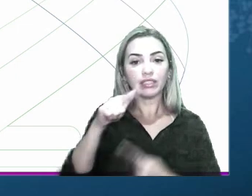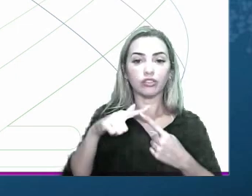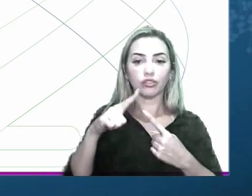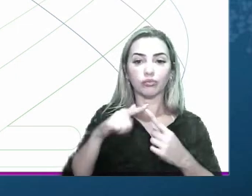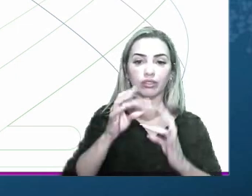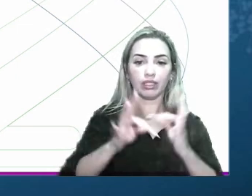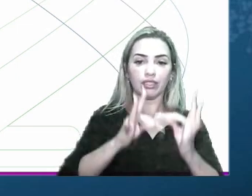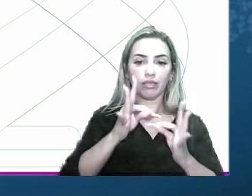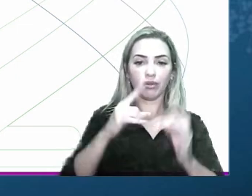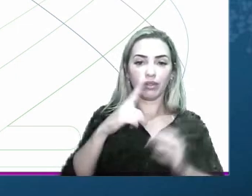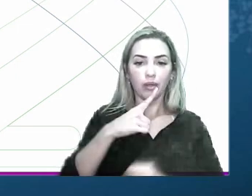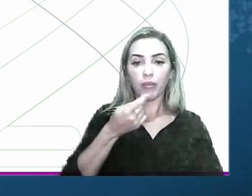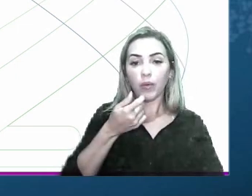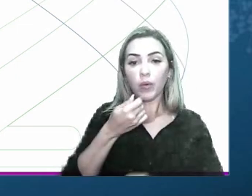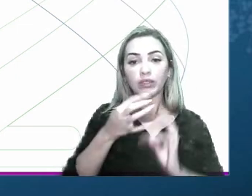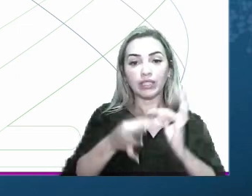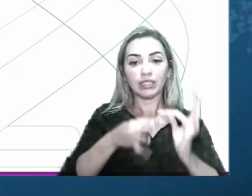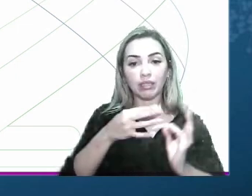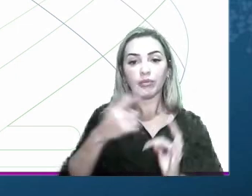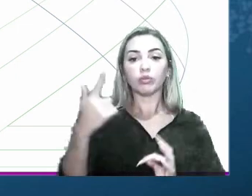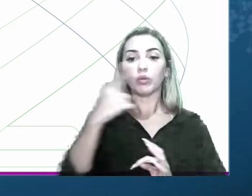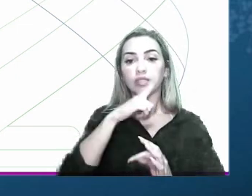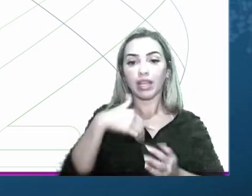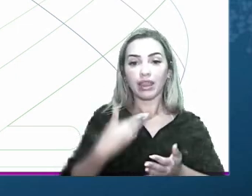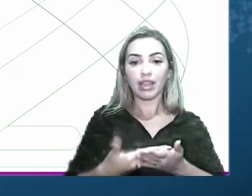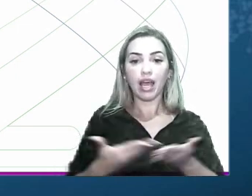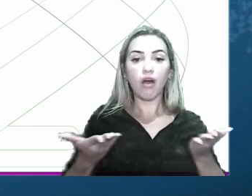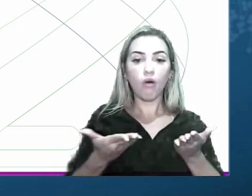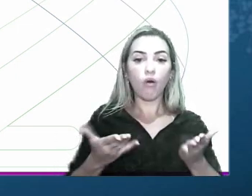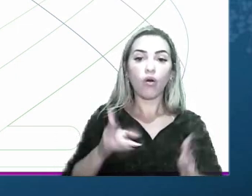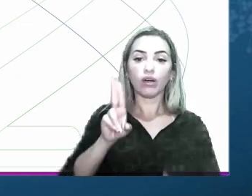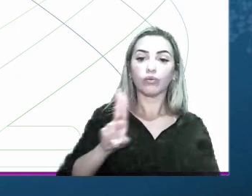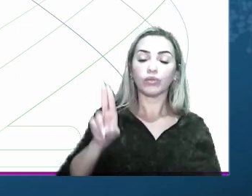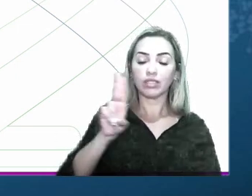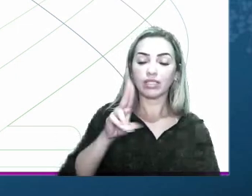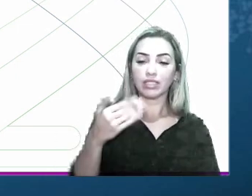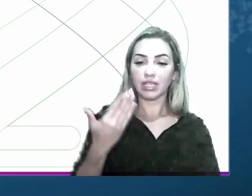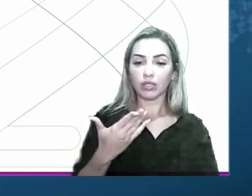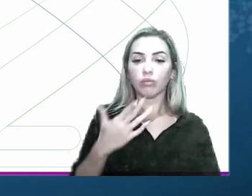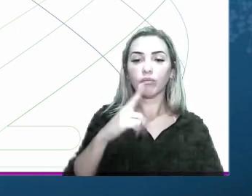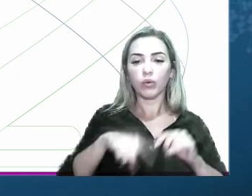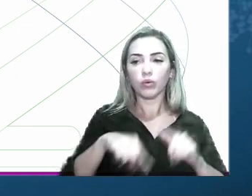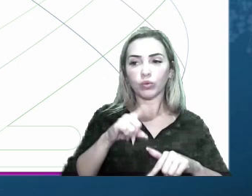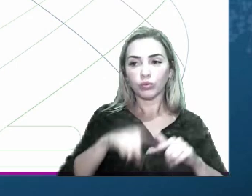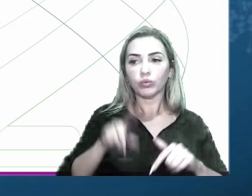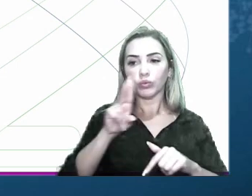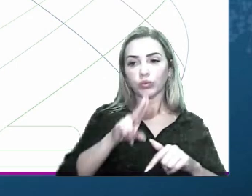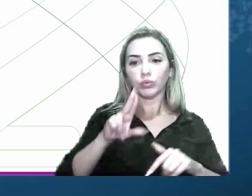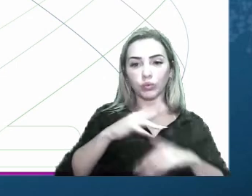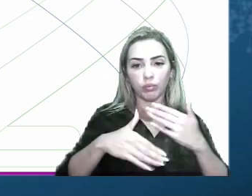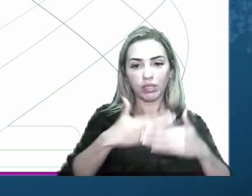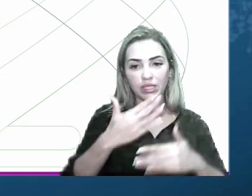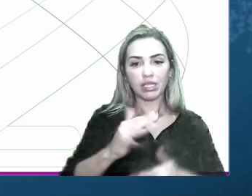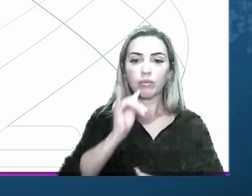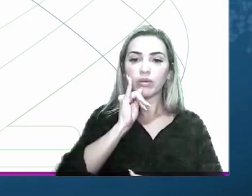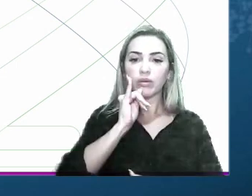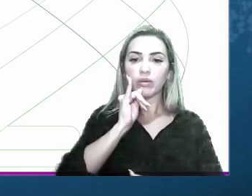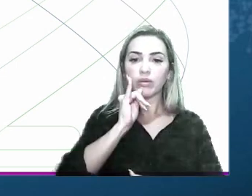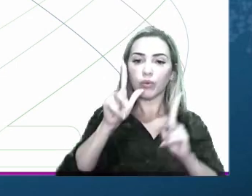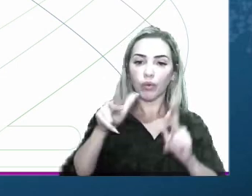tratamento. Tem poucos tratamentos que foram tratados até agora usando produtos comerciais como esses que